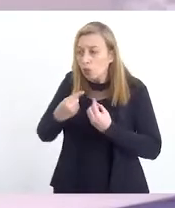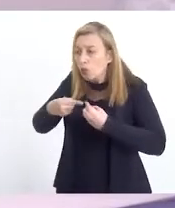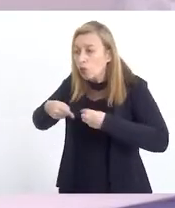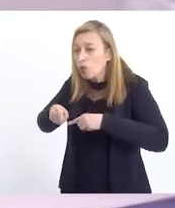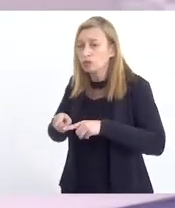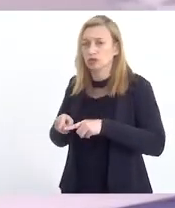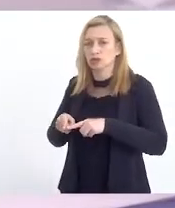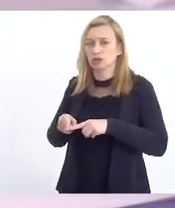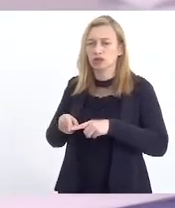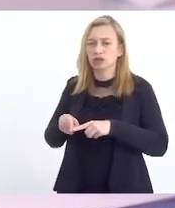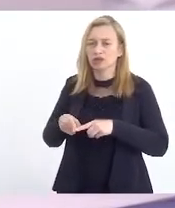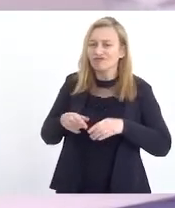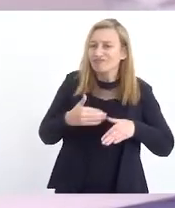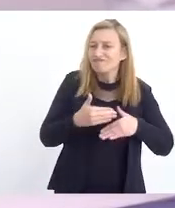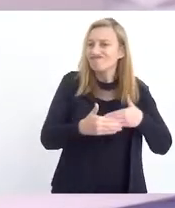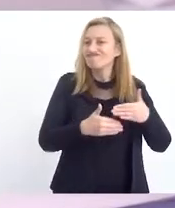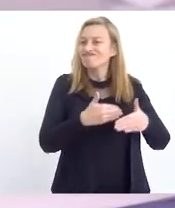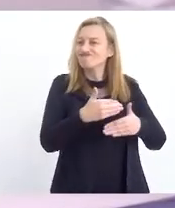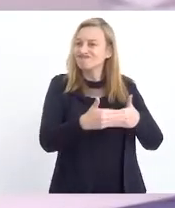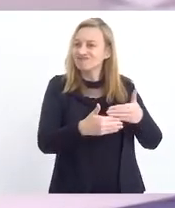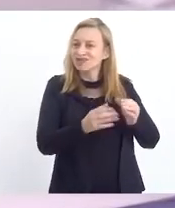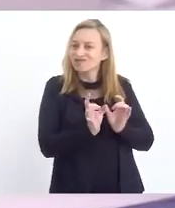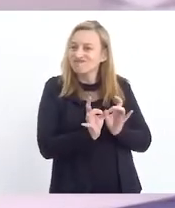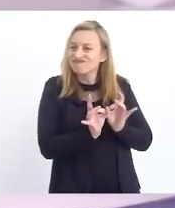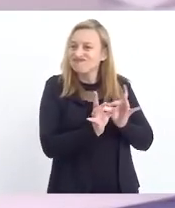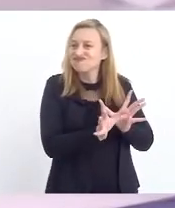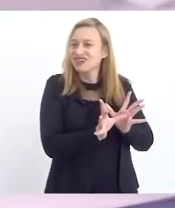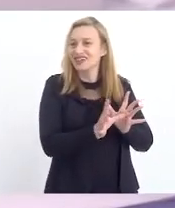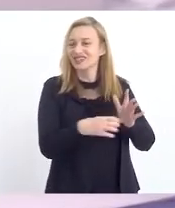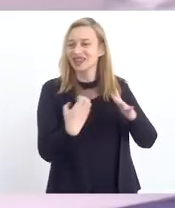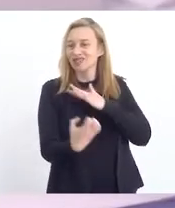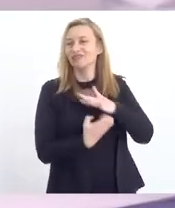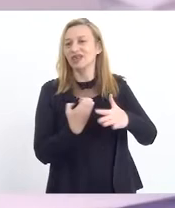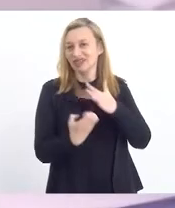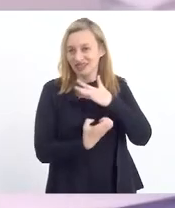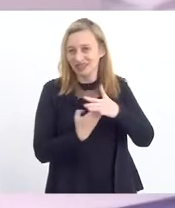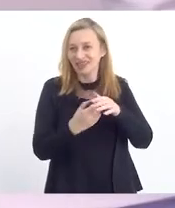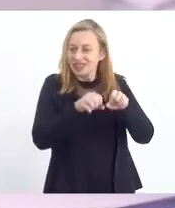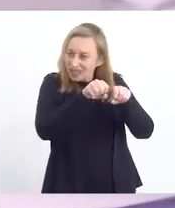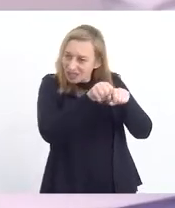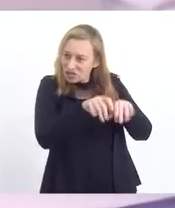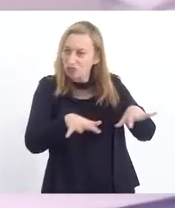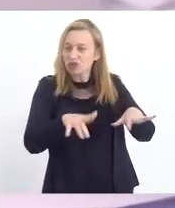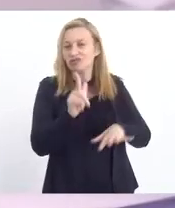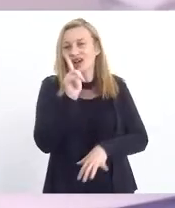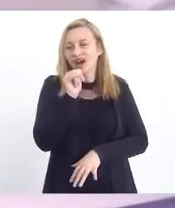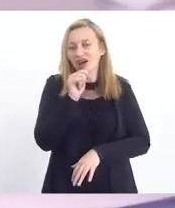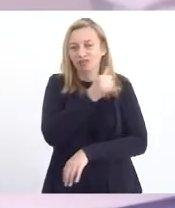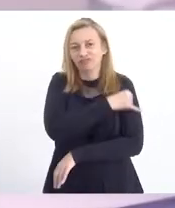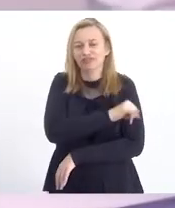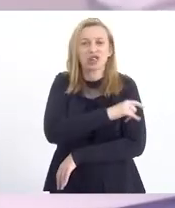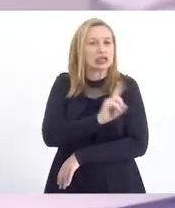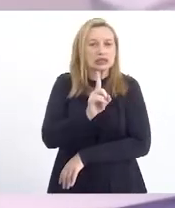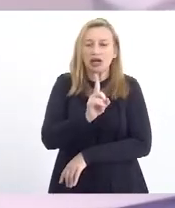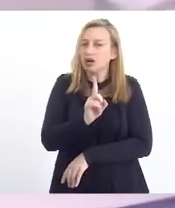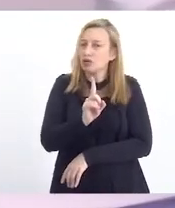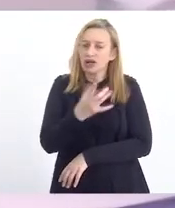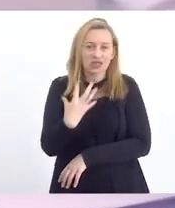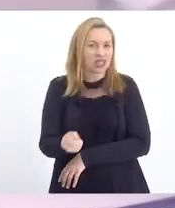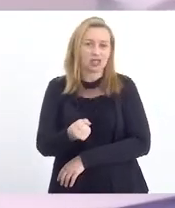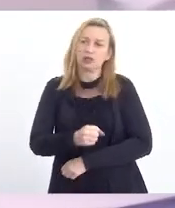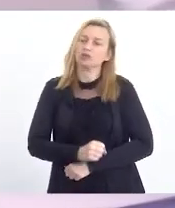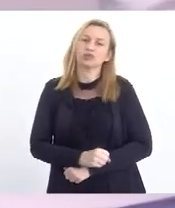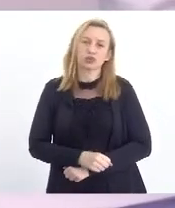contrariamente ao processo de concessão privada da distribuição da água no Rio de Janeiro. Nós discordamos desse